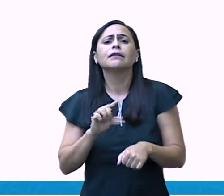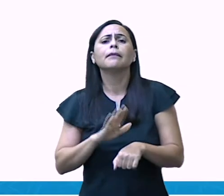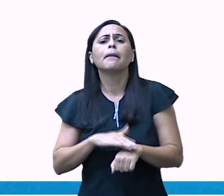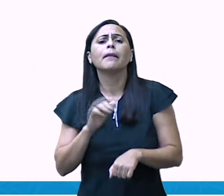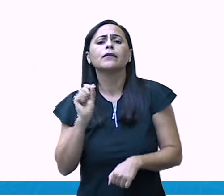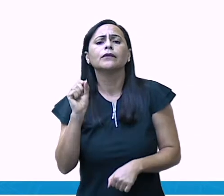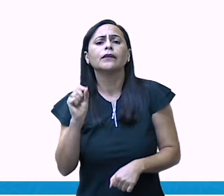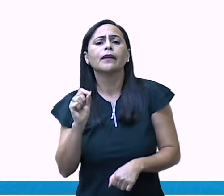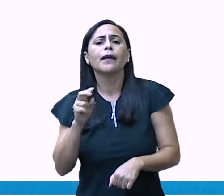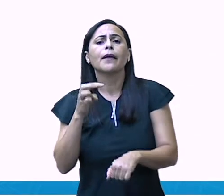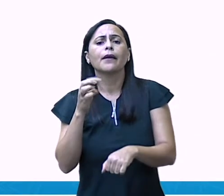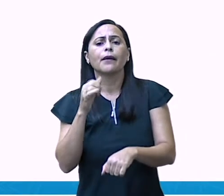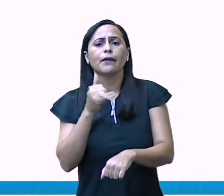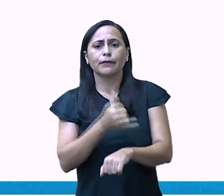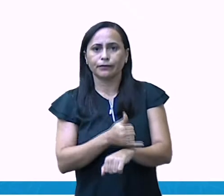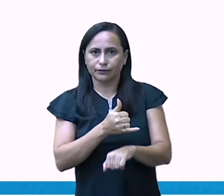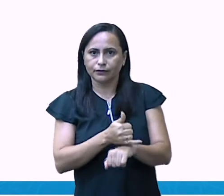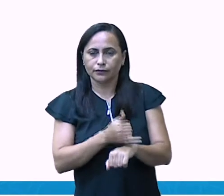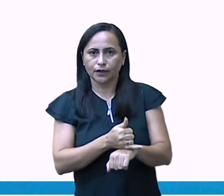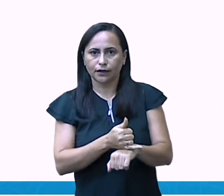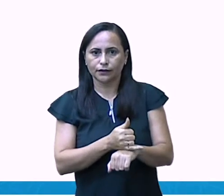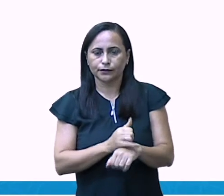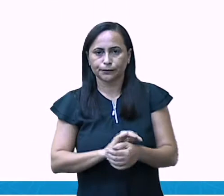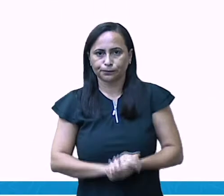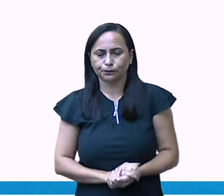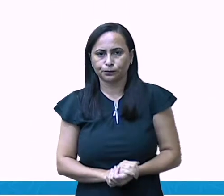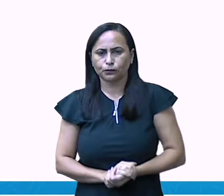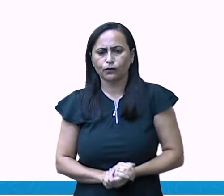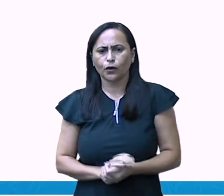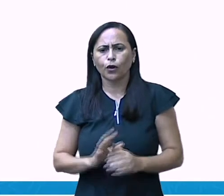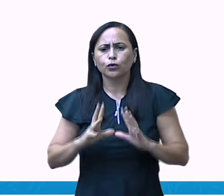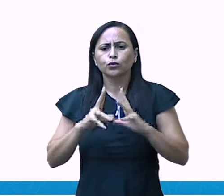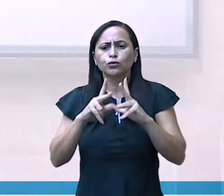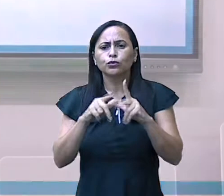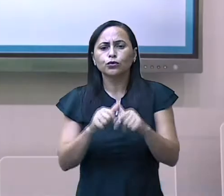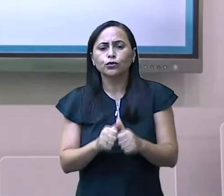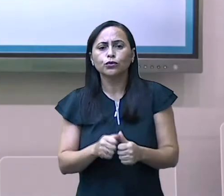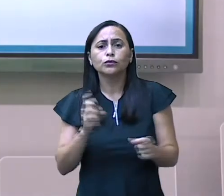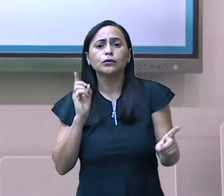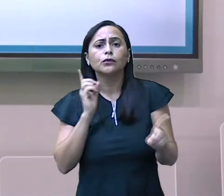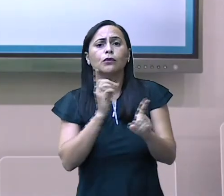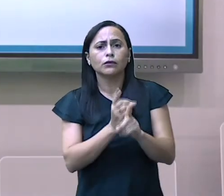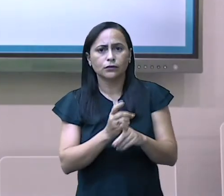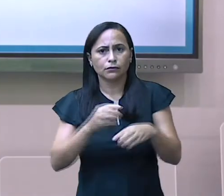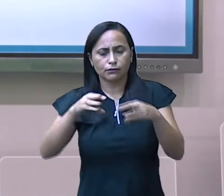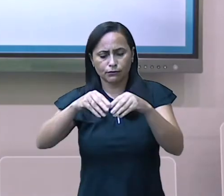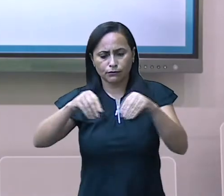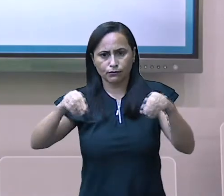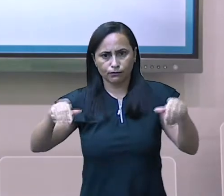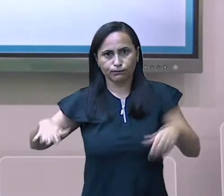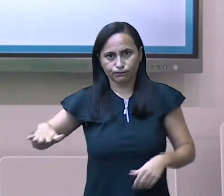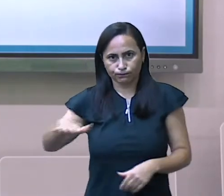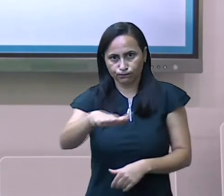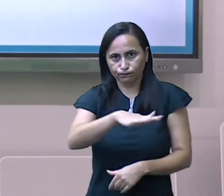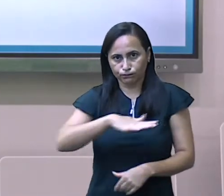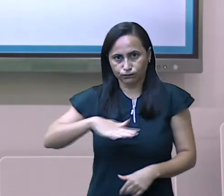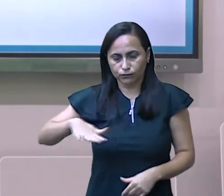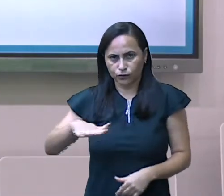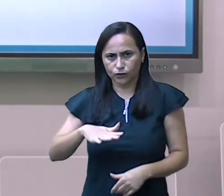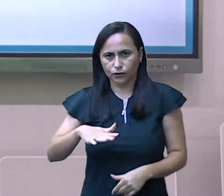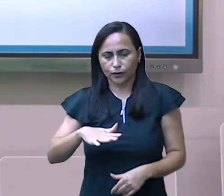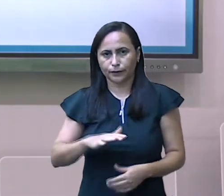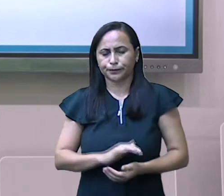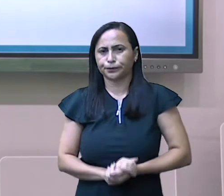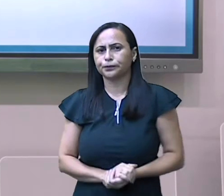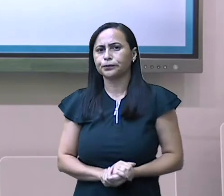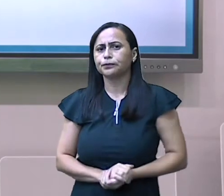Bom, essas são as propriedades que nós encontramos no solo. Agora, todos os